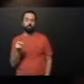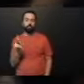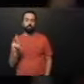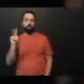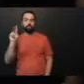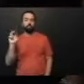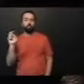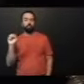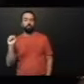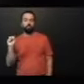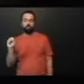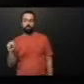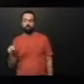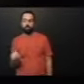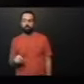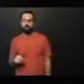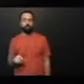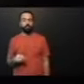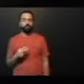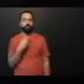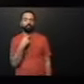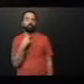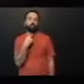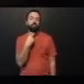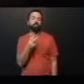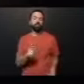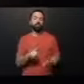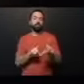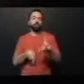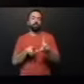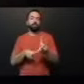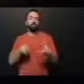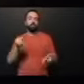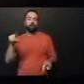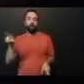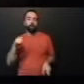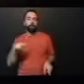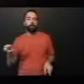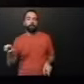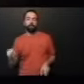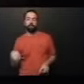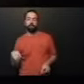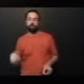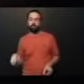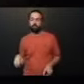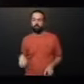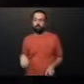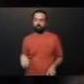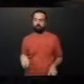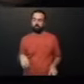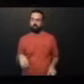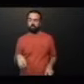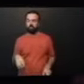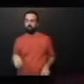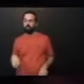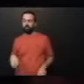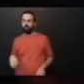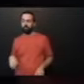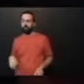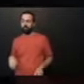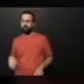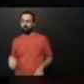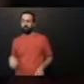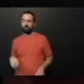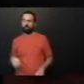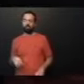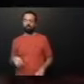Som de Z. Muitas palavrinhas são apresentadas com som de Z no final, mas com som de S, perdão,